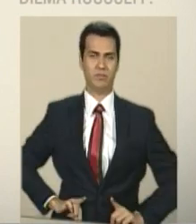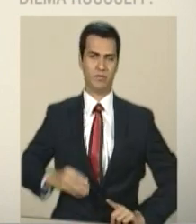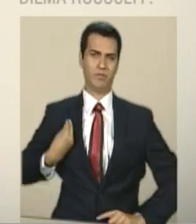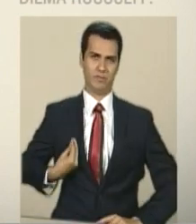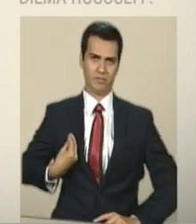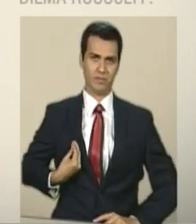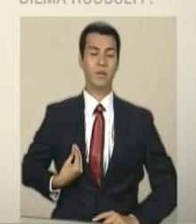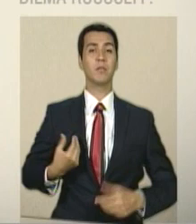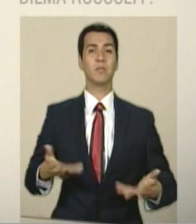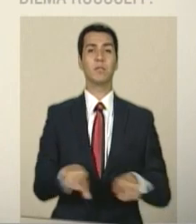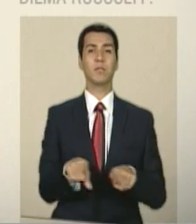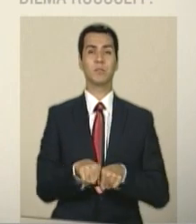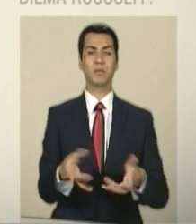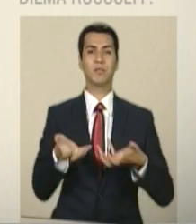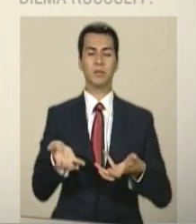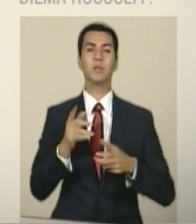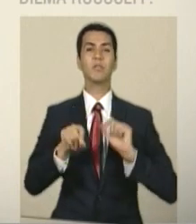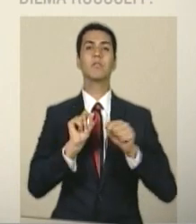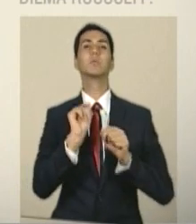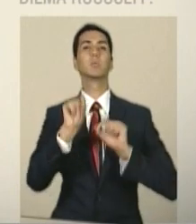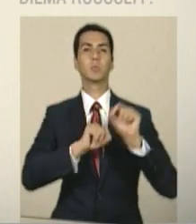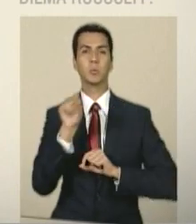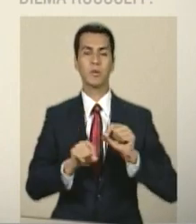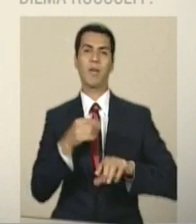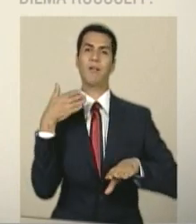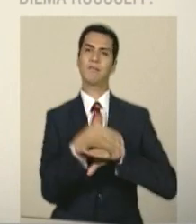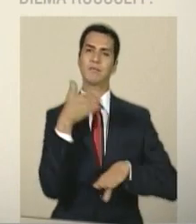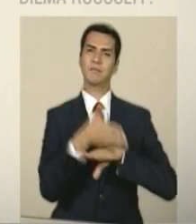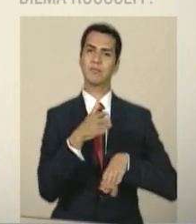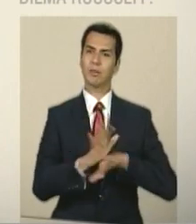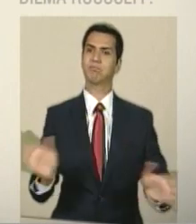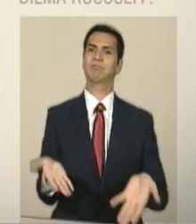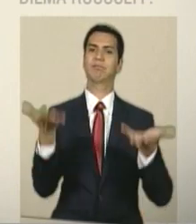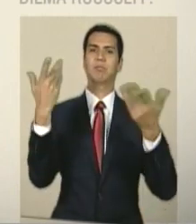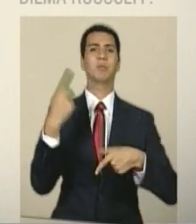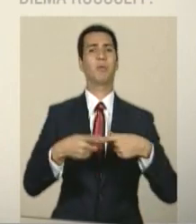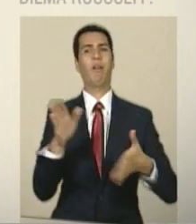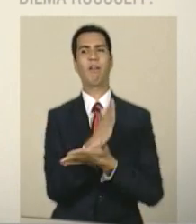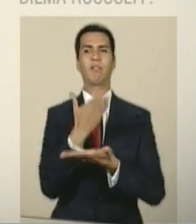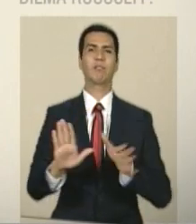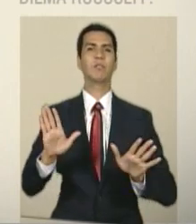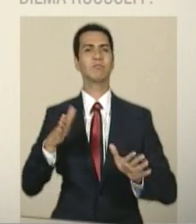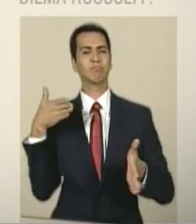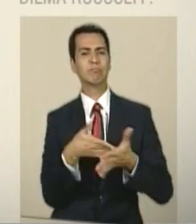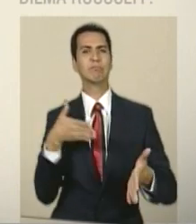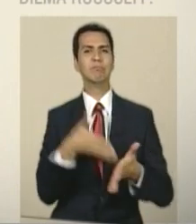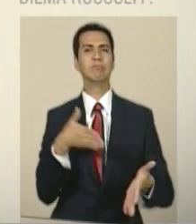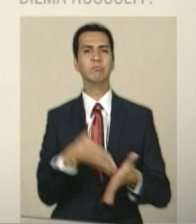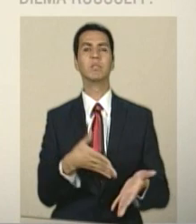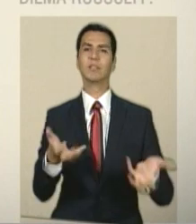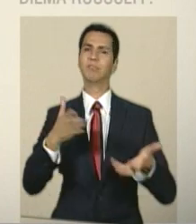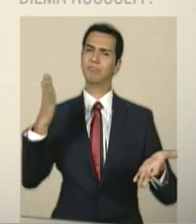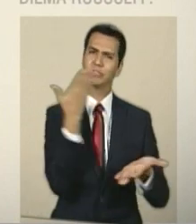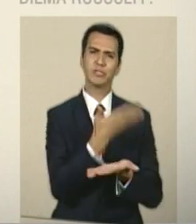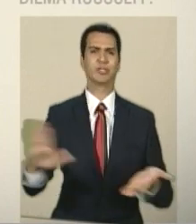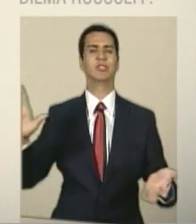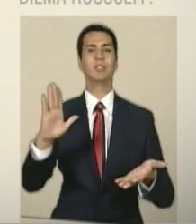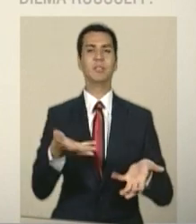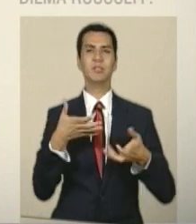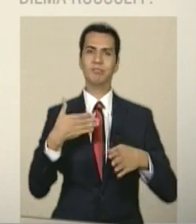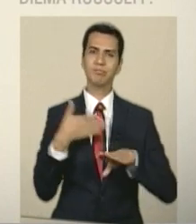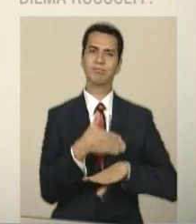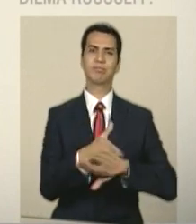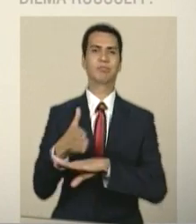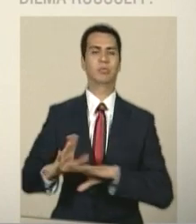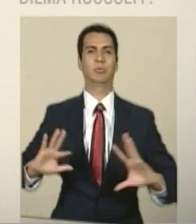e reduzir os obstáculos que excluem ou limitam o seu convívio social o viver sem limite